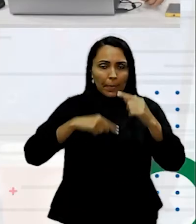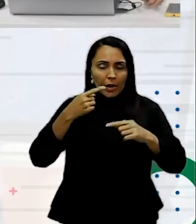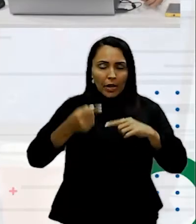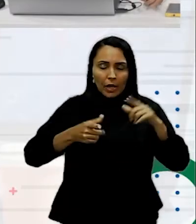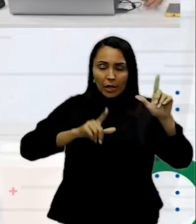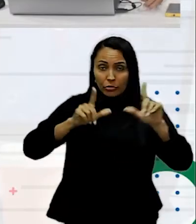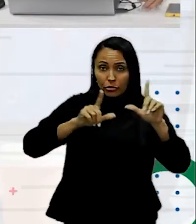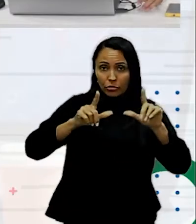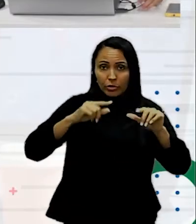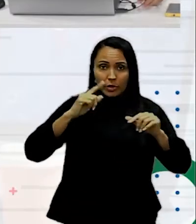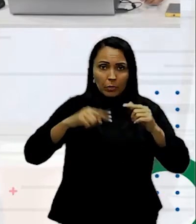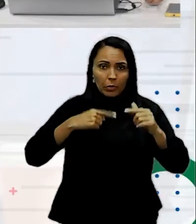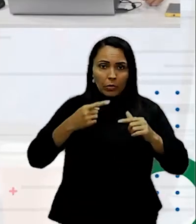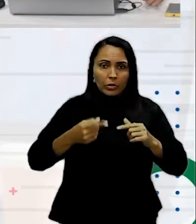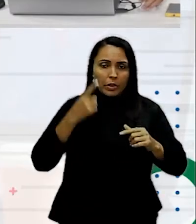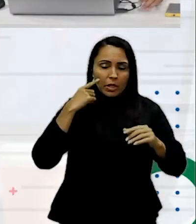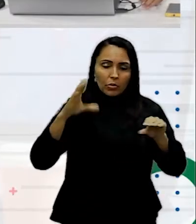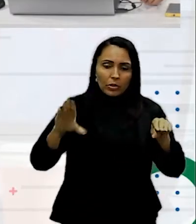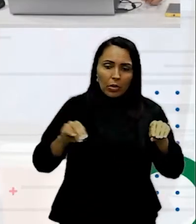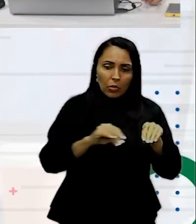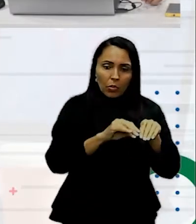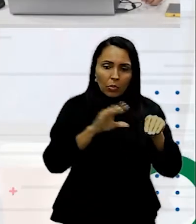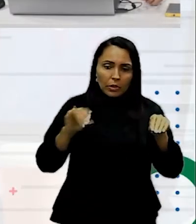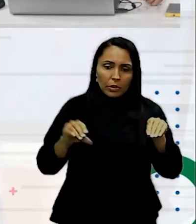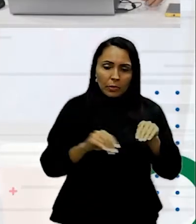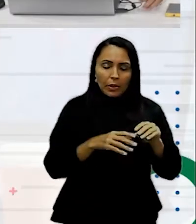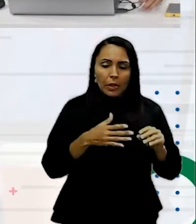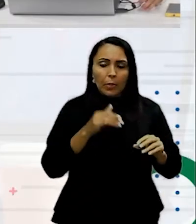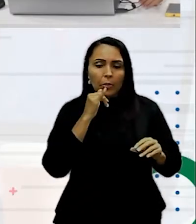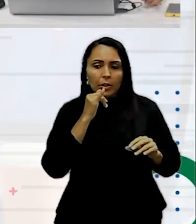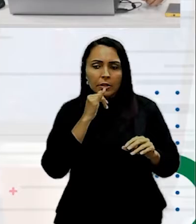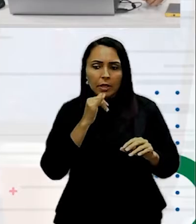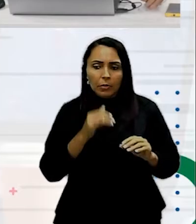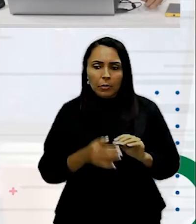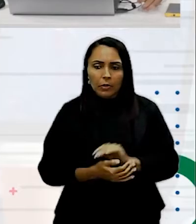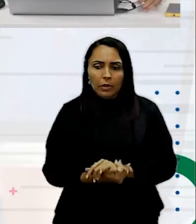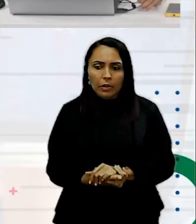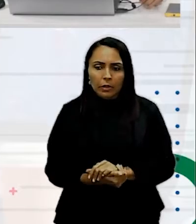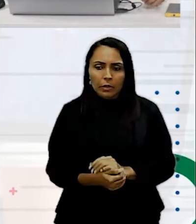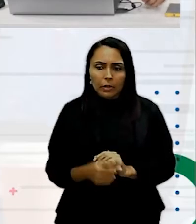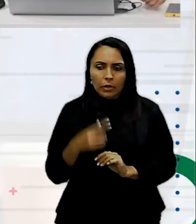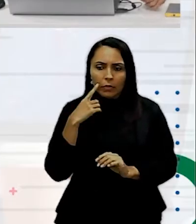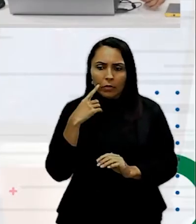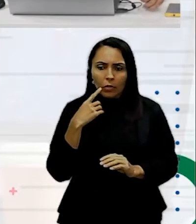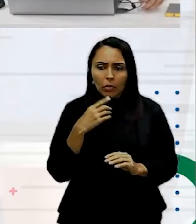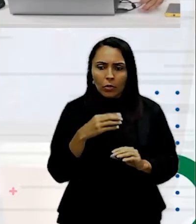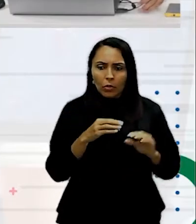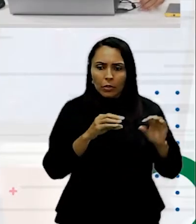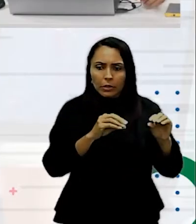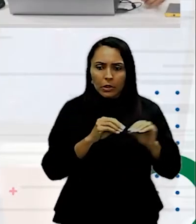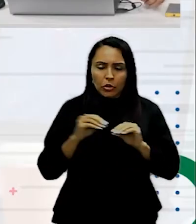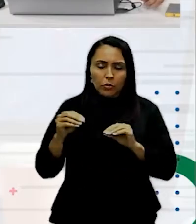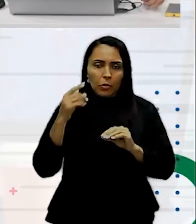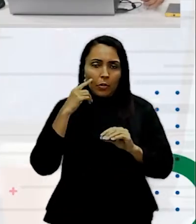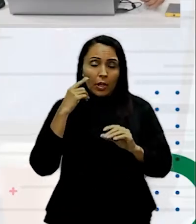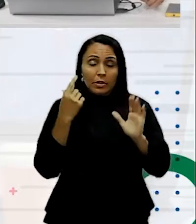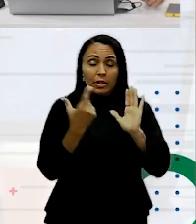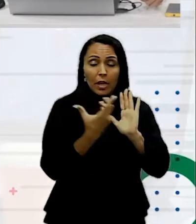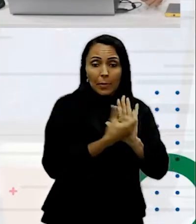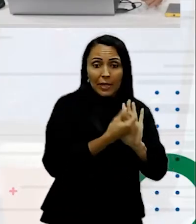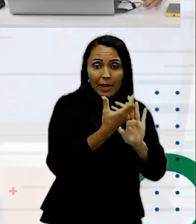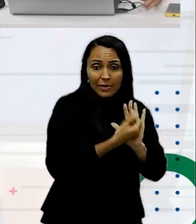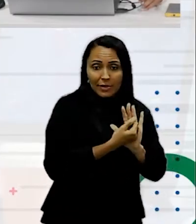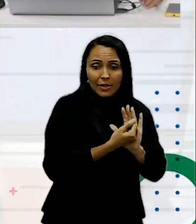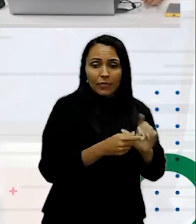downloads. Uma coisa interessante aqui é que, por exemplo, se eu vou transpor esse aplicativo para a web, não